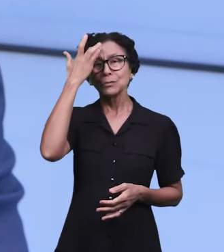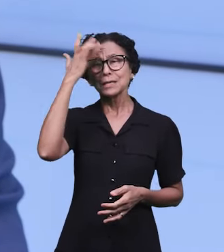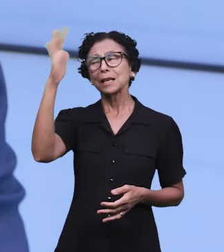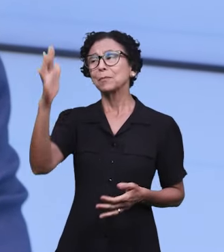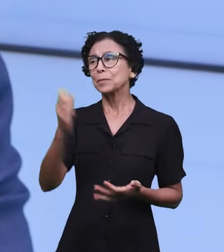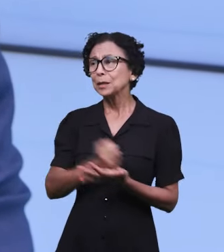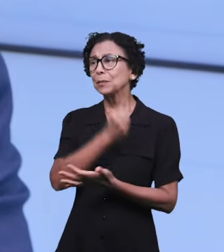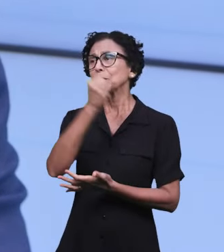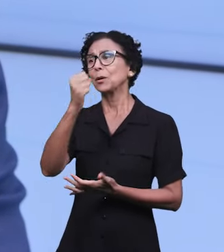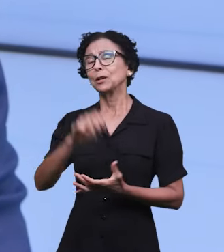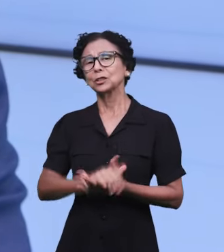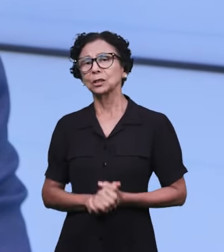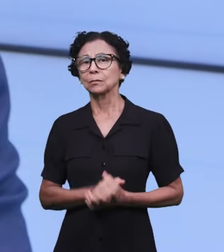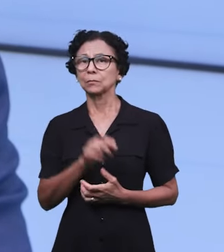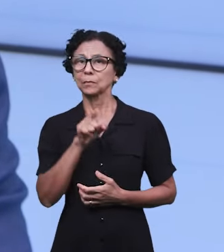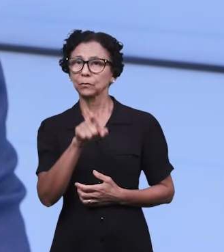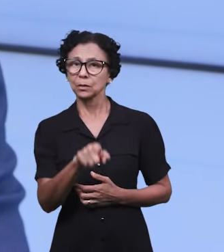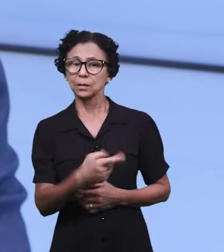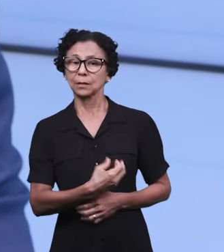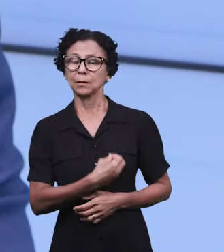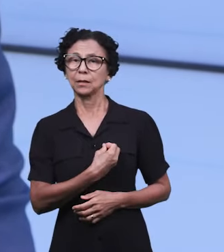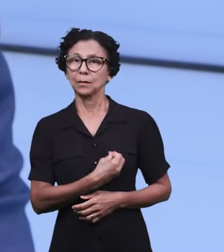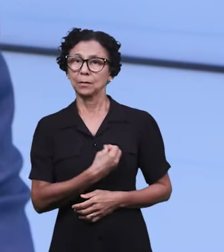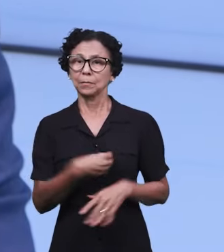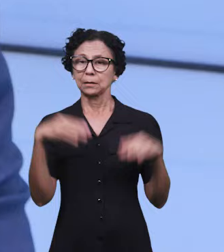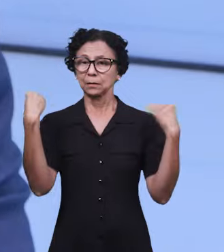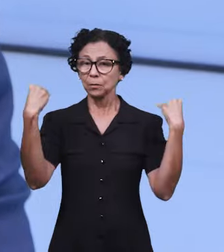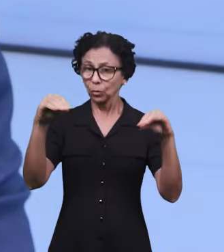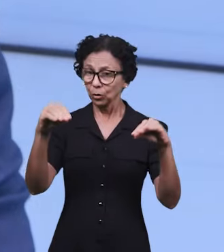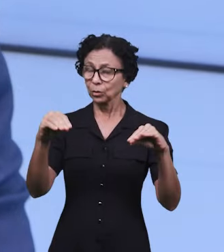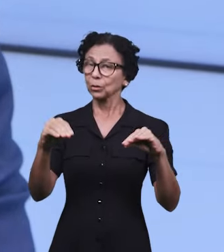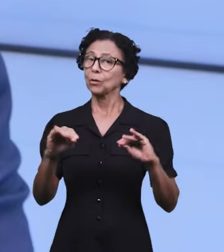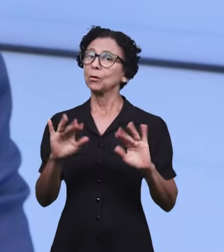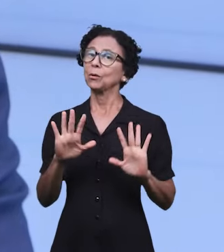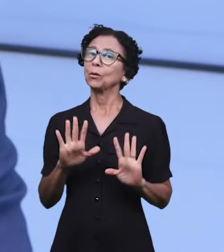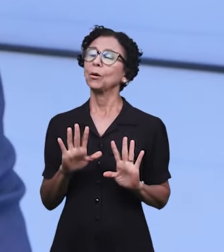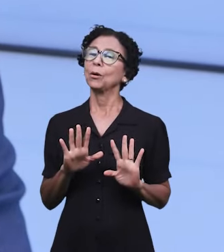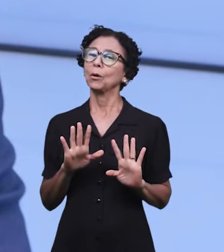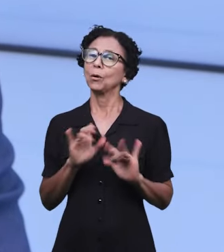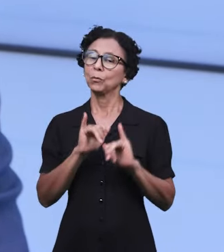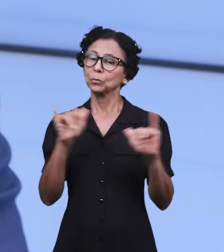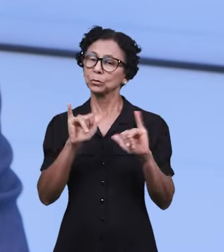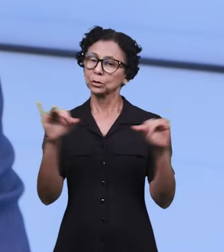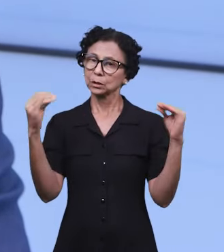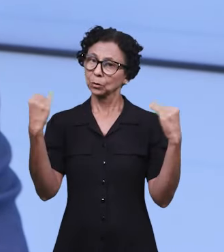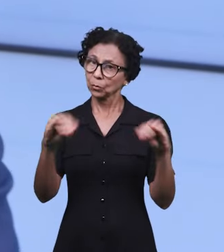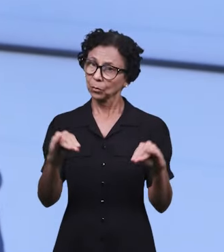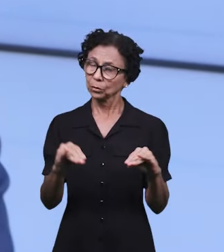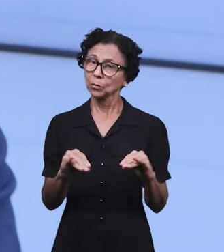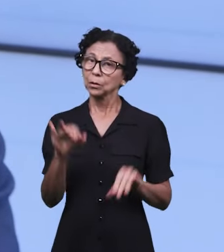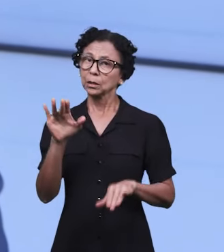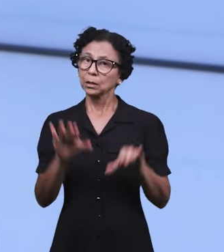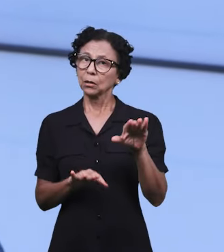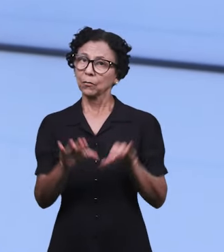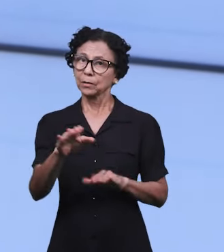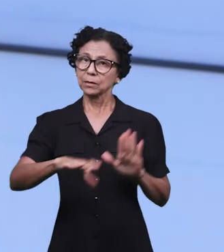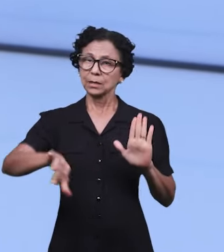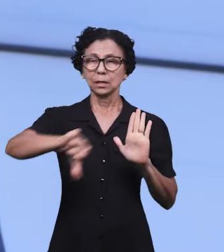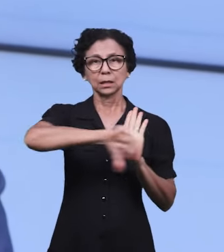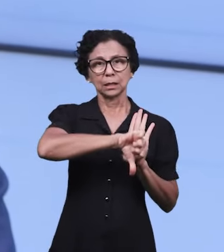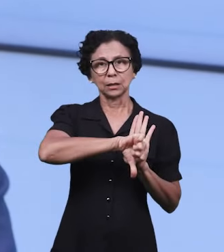participou de uma postagem ou fez algum comentário talvez você também possa fazer parte ou esteja praticando um crime